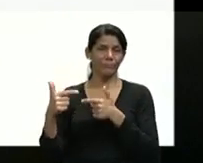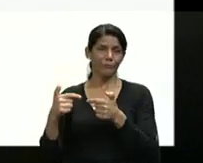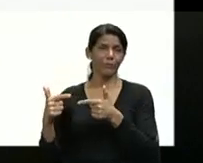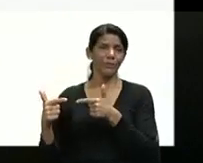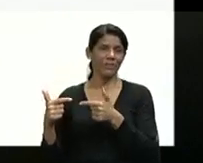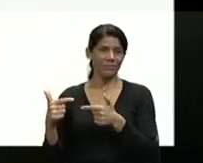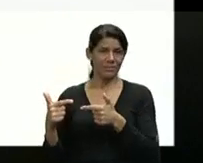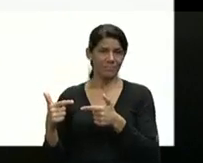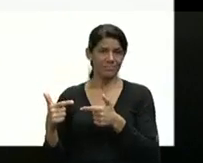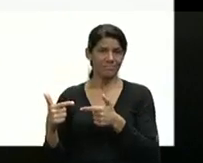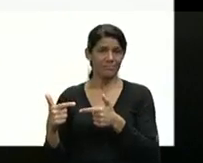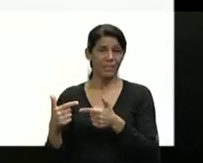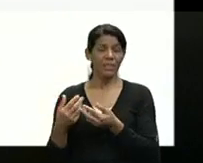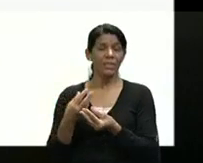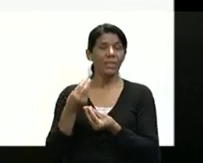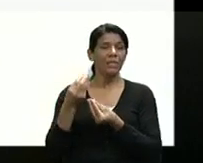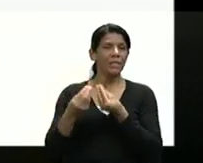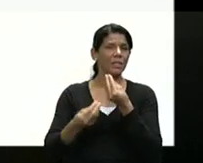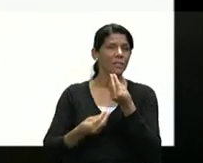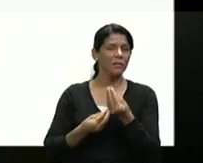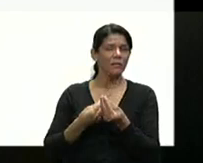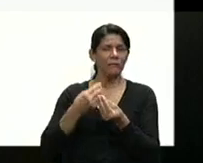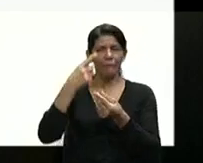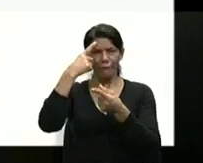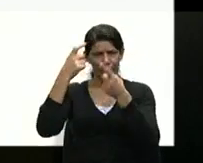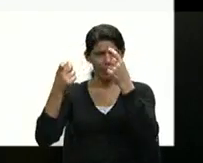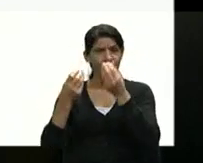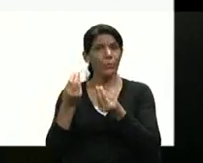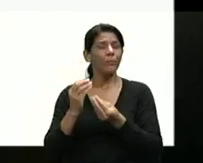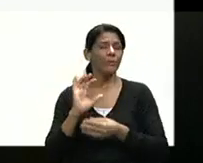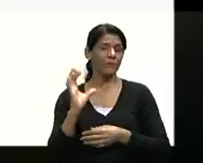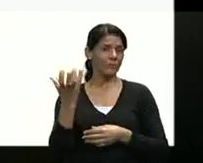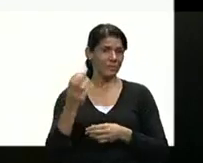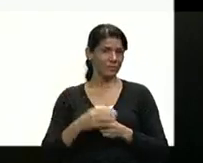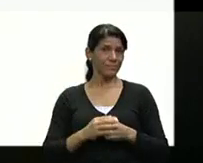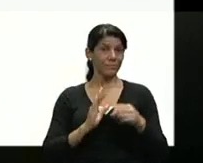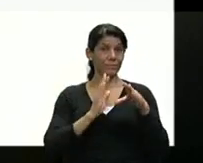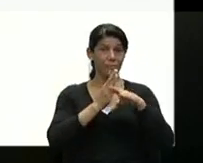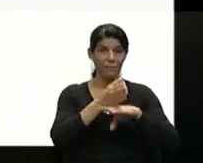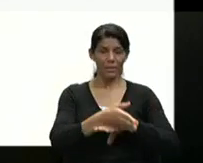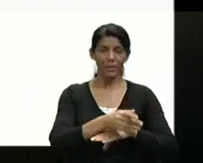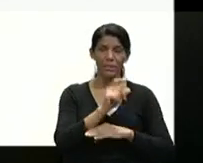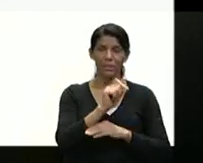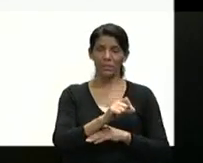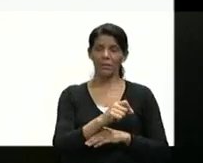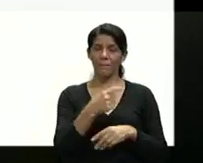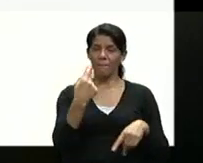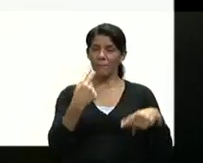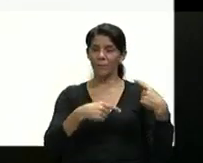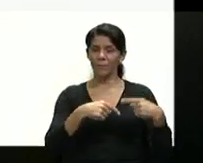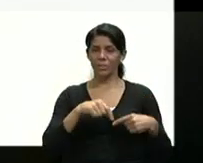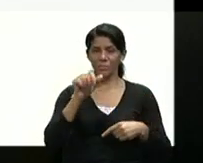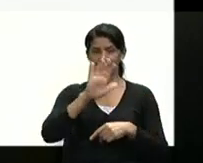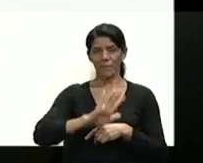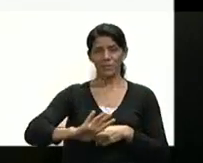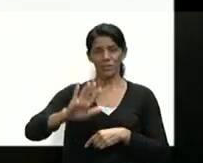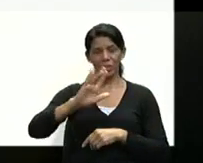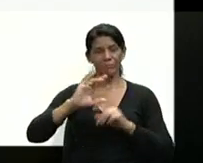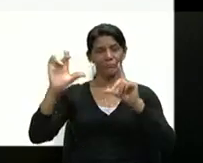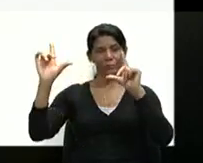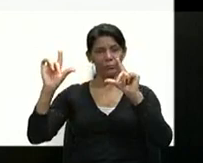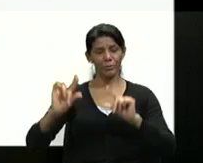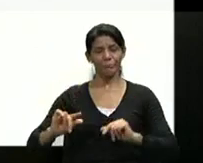violência. E como isso vai ocorrer? Através da Política Nacional de Redução